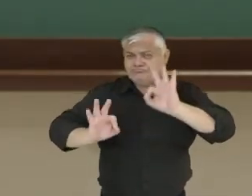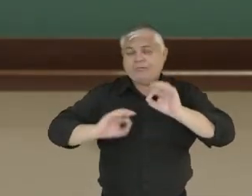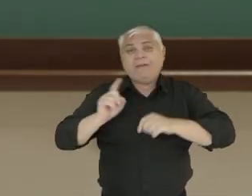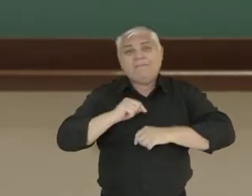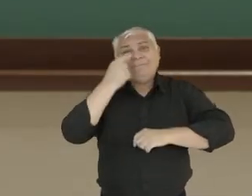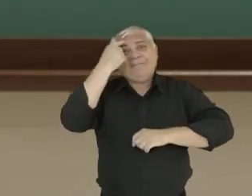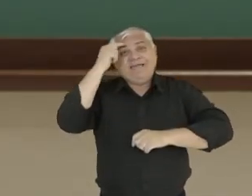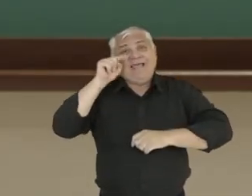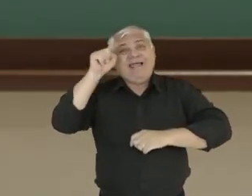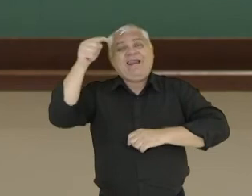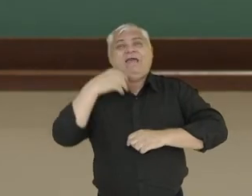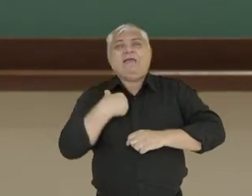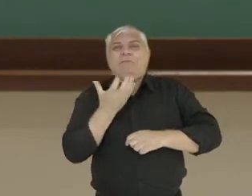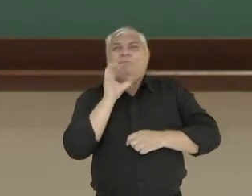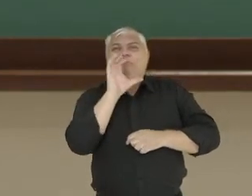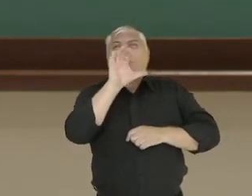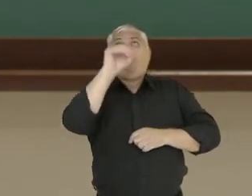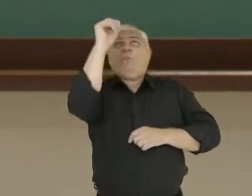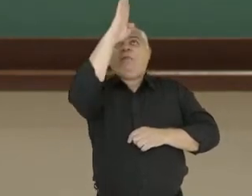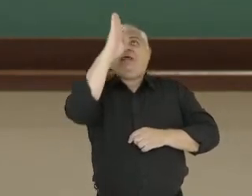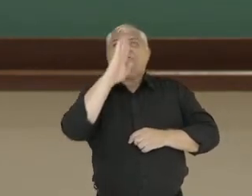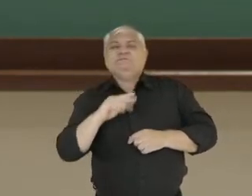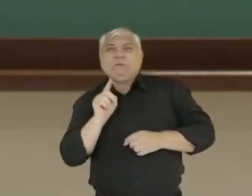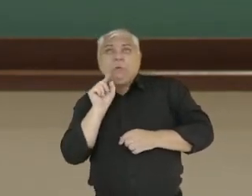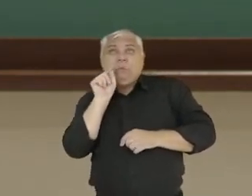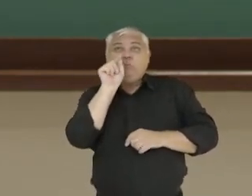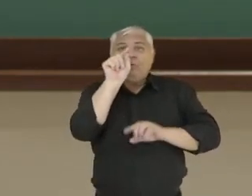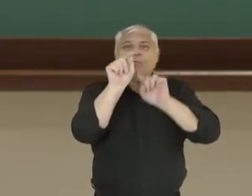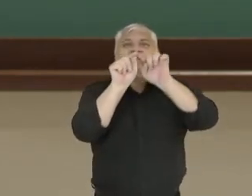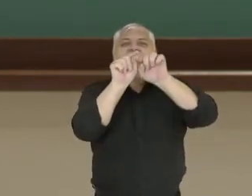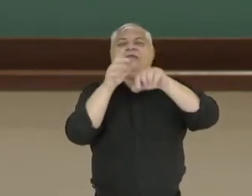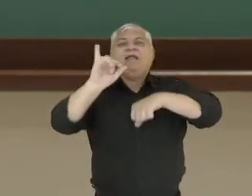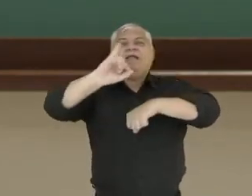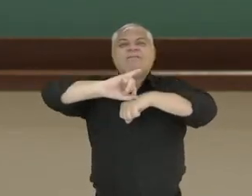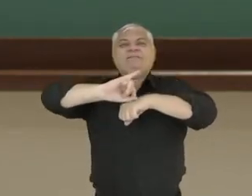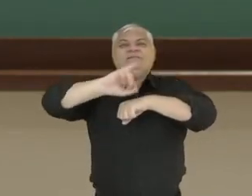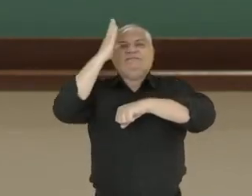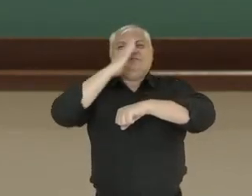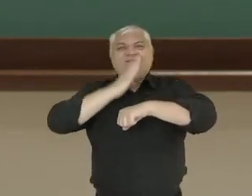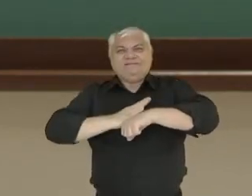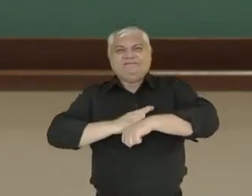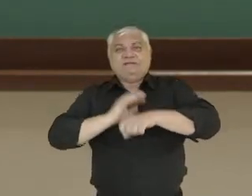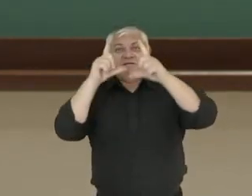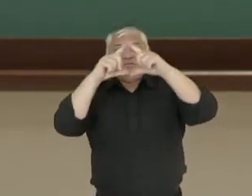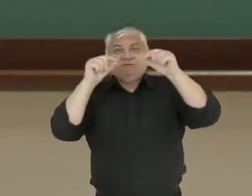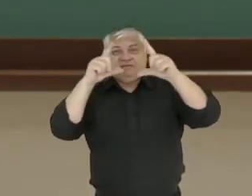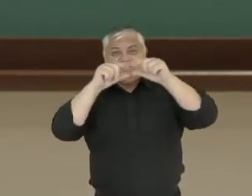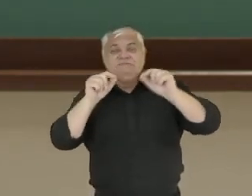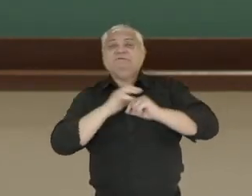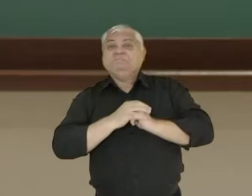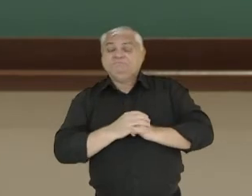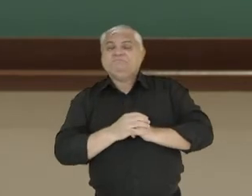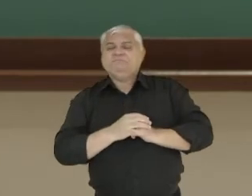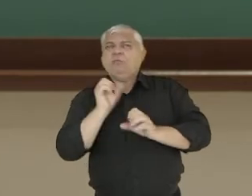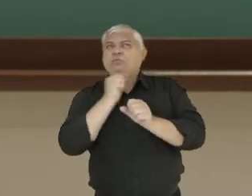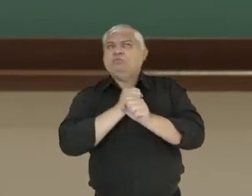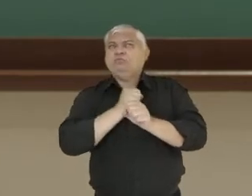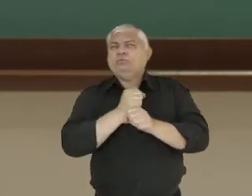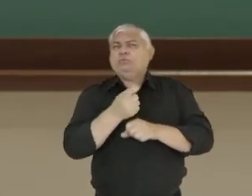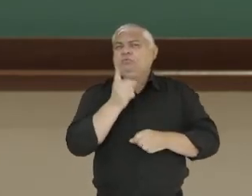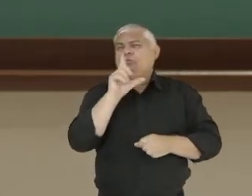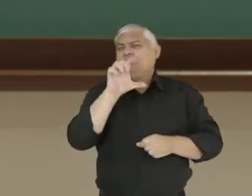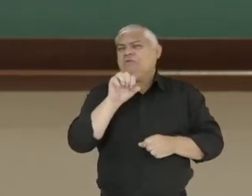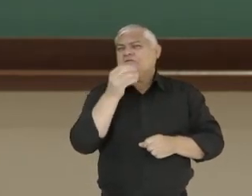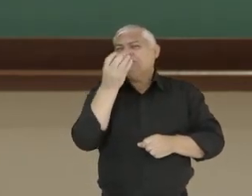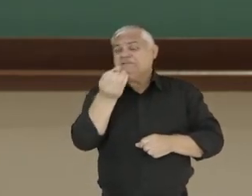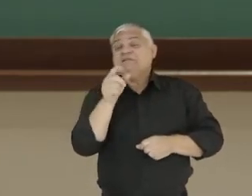região central do território brasileiro para abrigar a capital do nosso país. Ela foi construída na década de 60 e